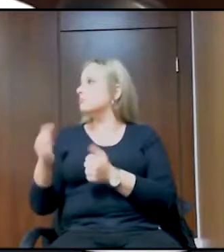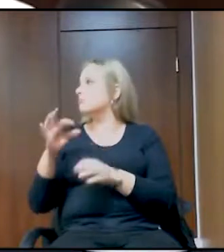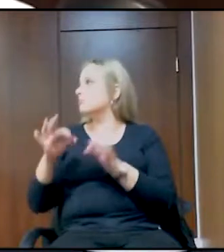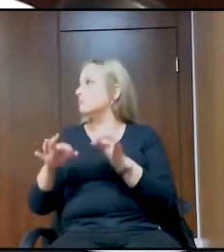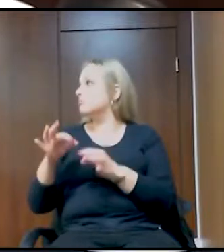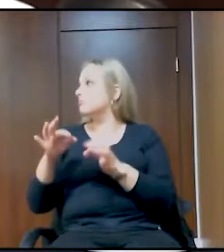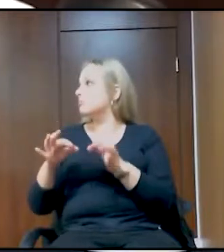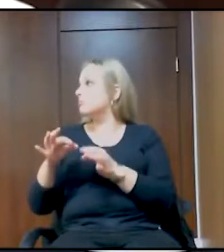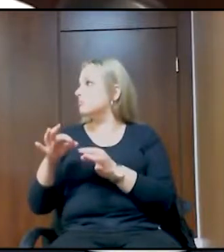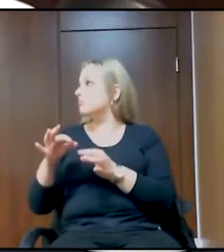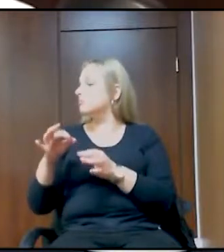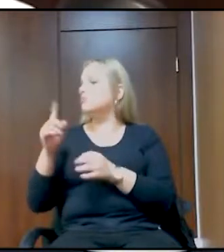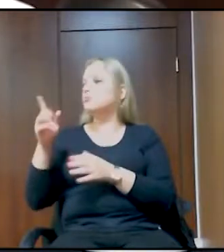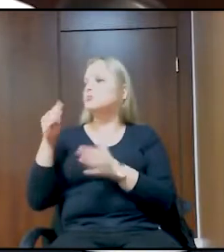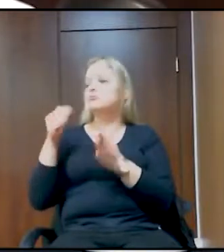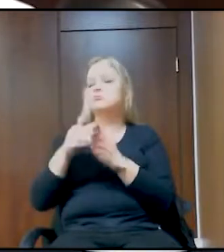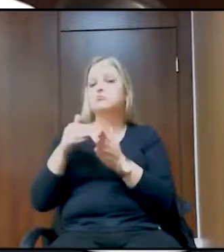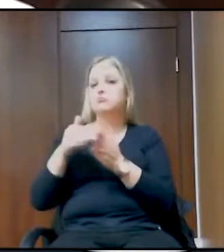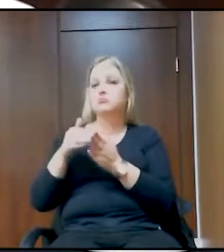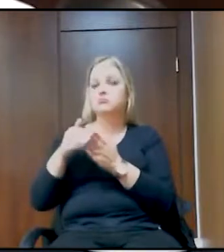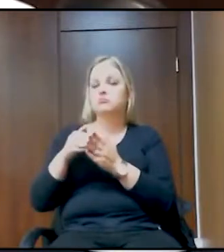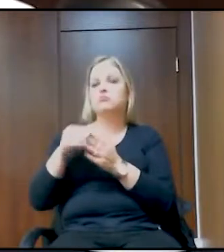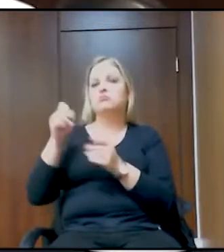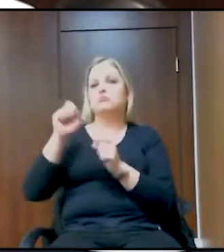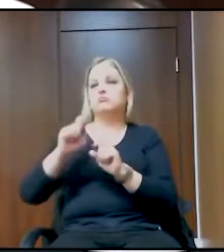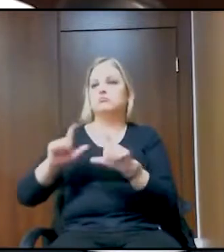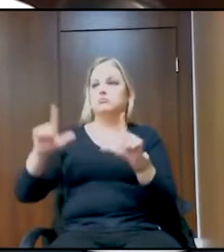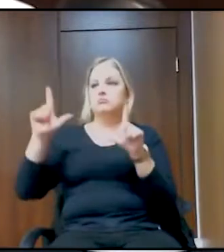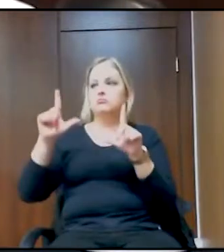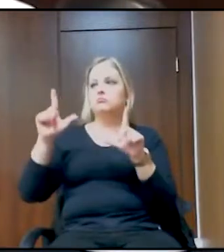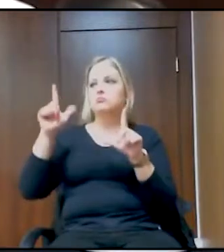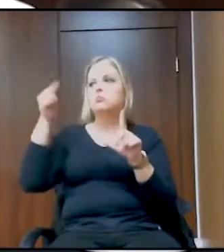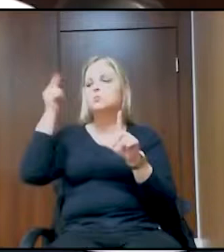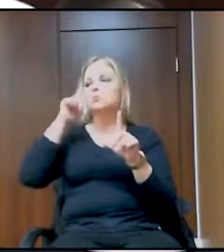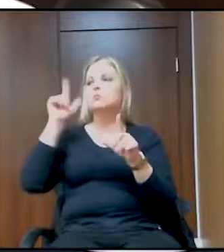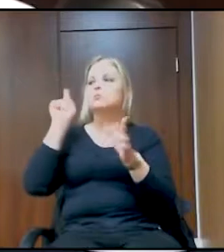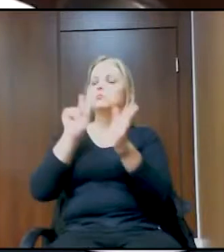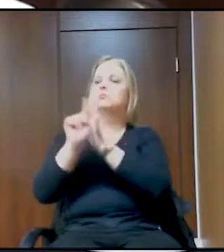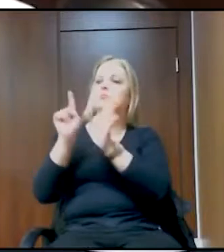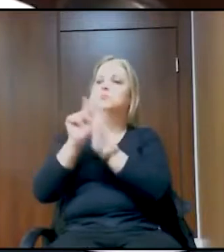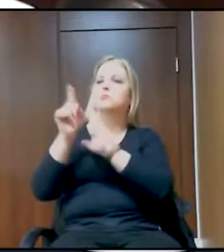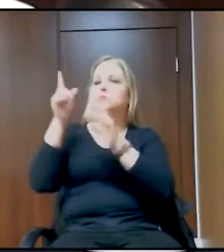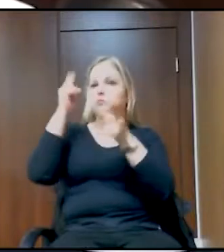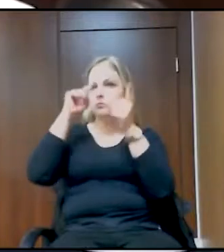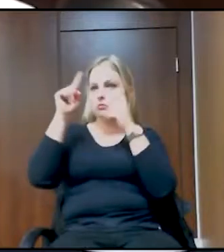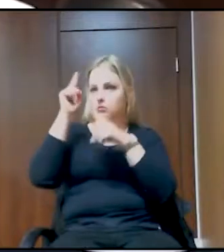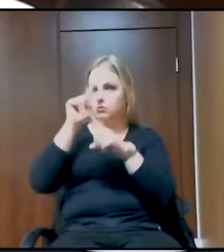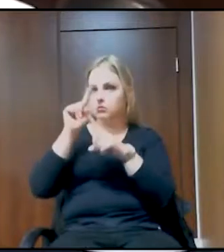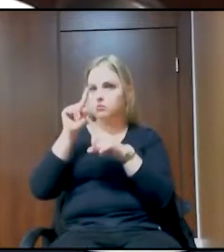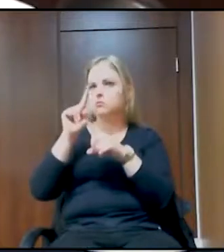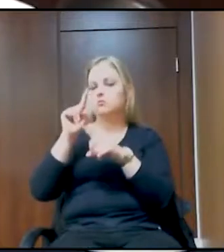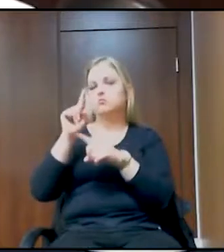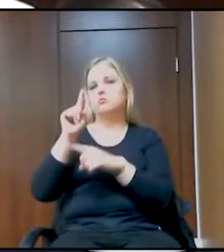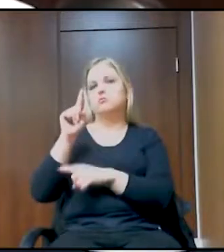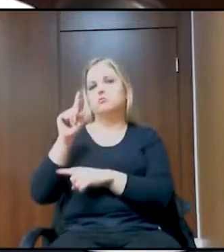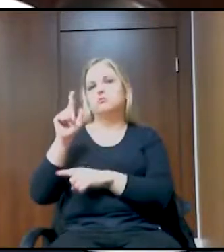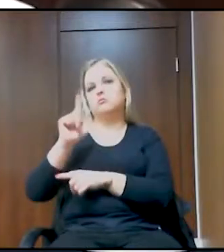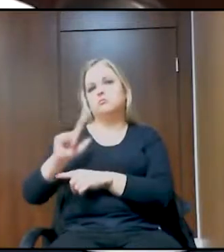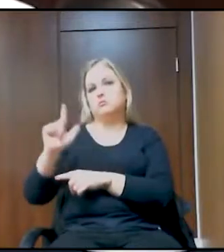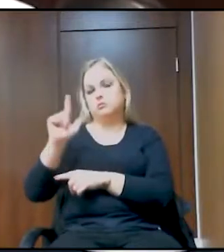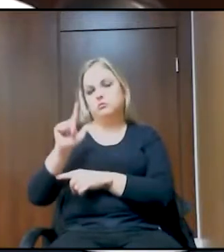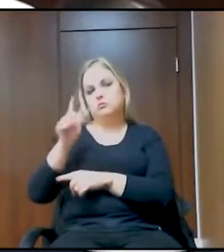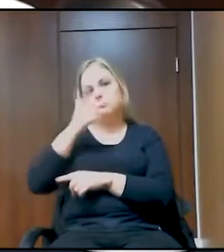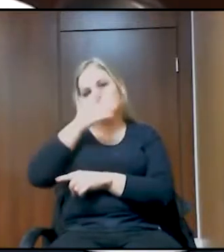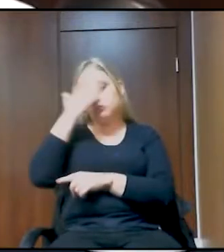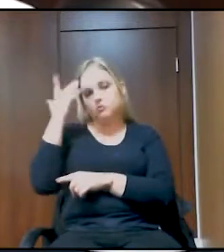à apresentação, tá certo? Para a gente poder abrir para as perguntas, para as dúvidas. E aí é evidente que em alguma pergunta que venha